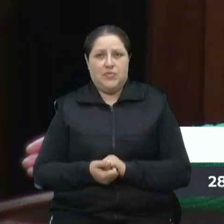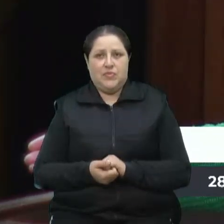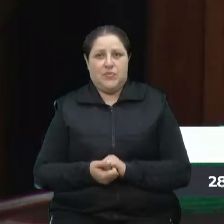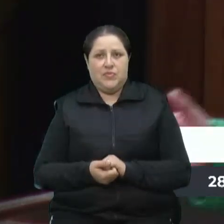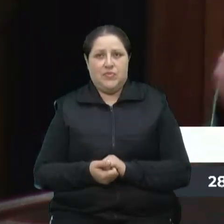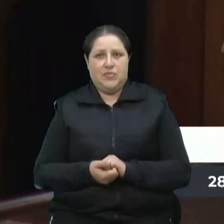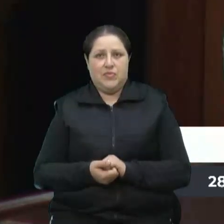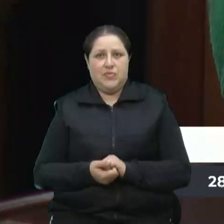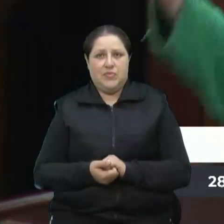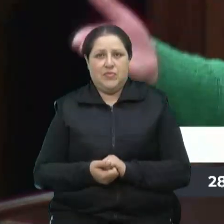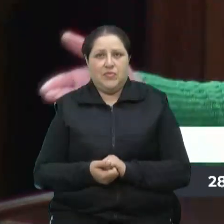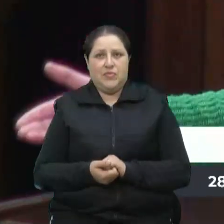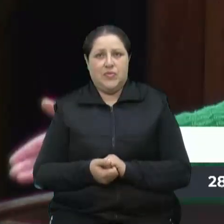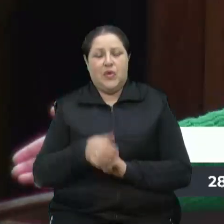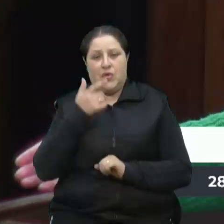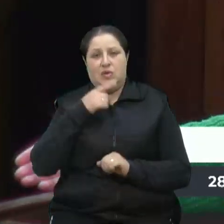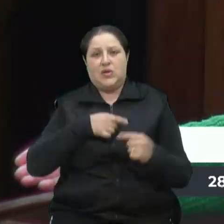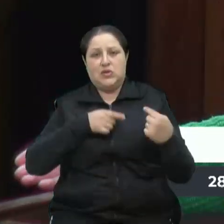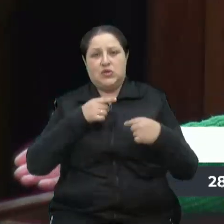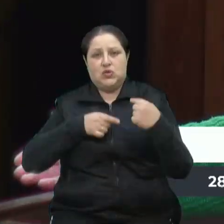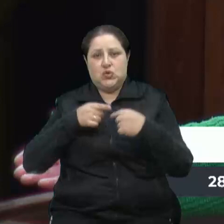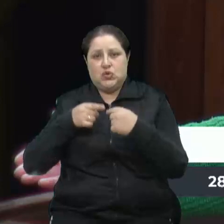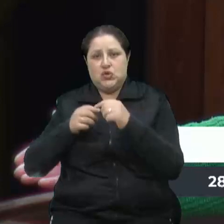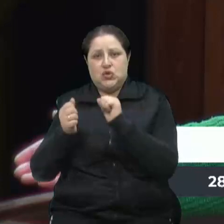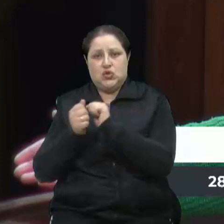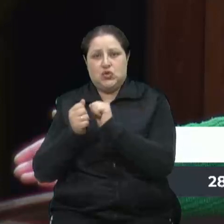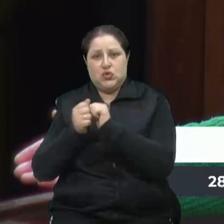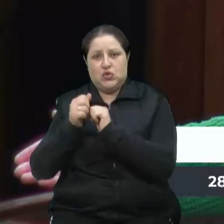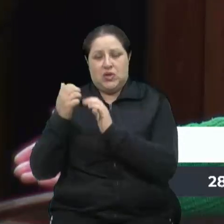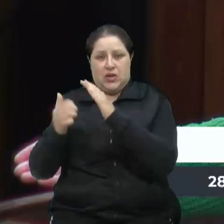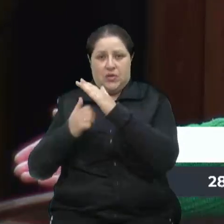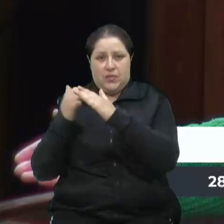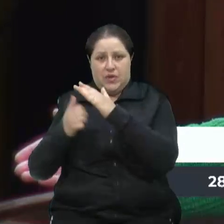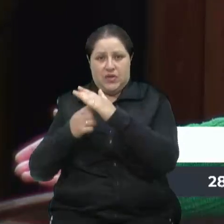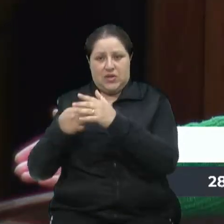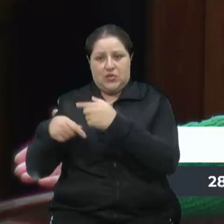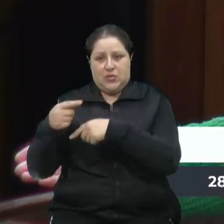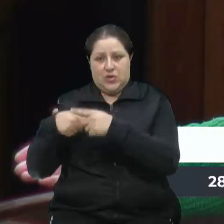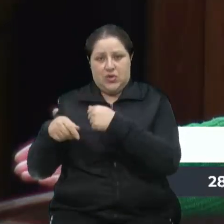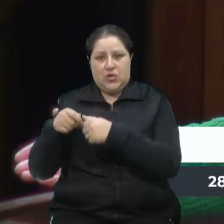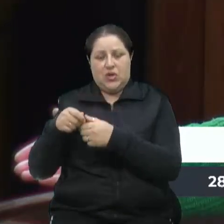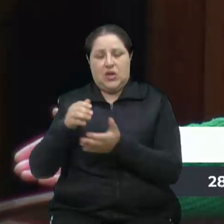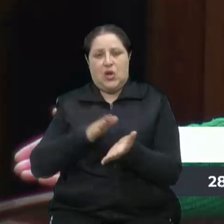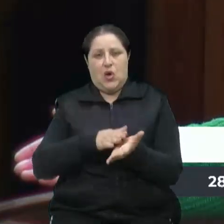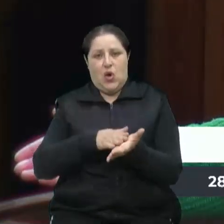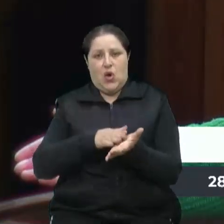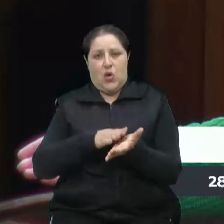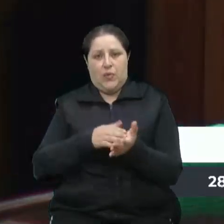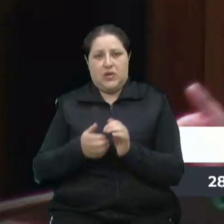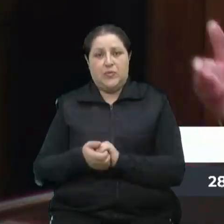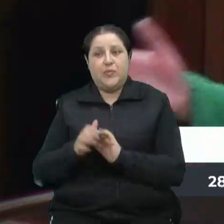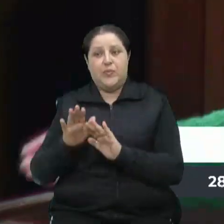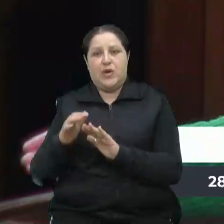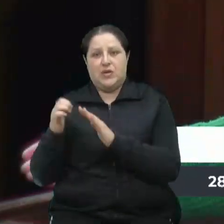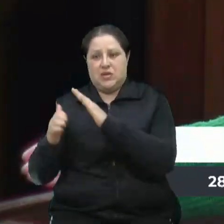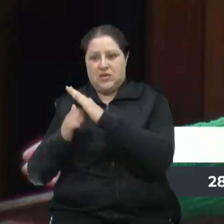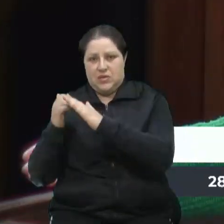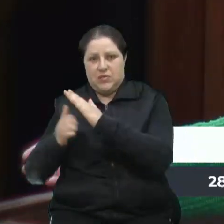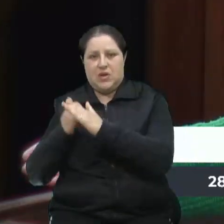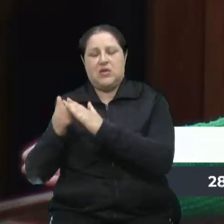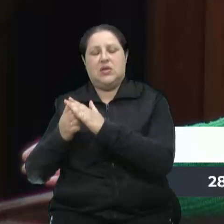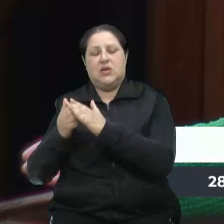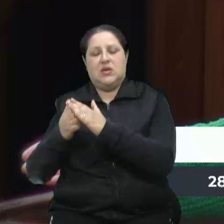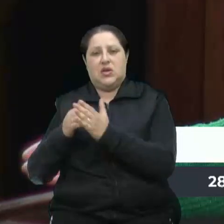e para que se discuta com as administradoras que estão cobrando. Mas as administradoras já ganharam